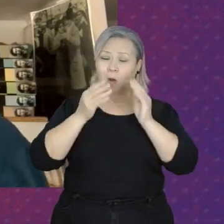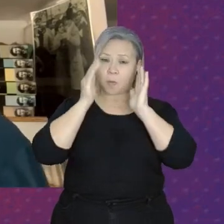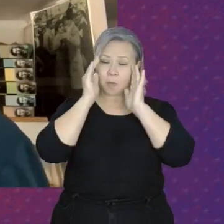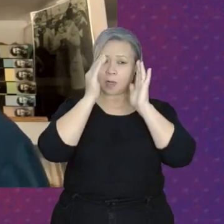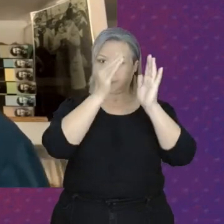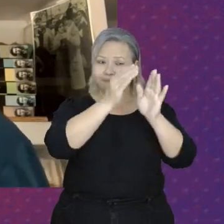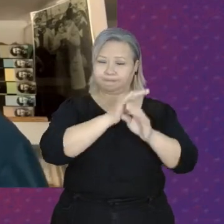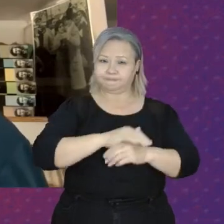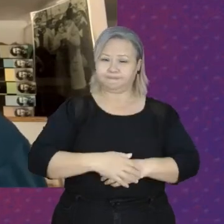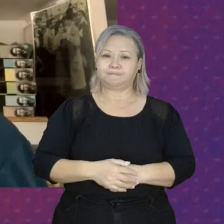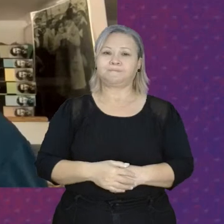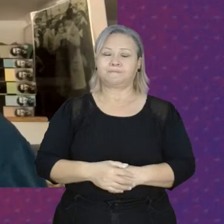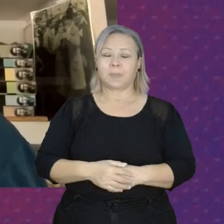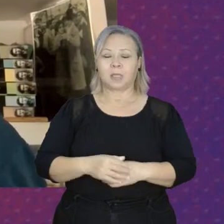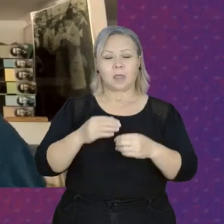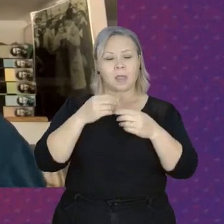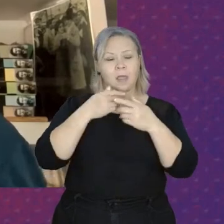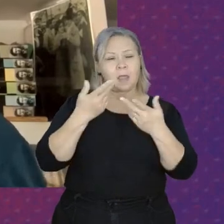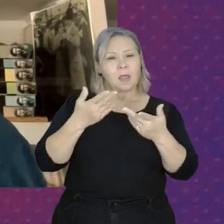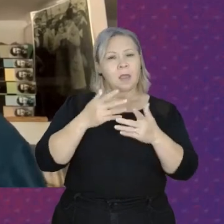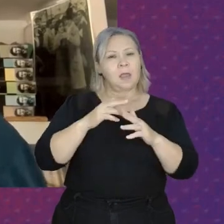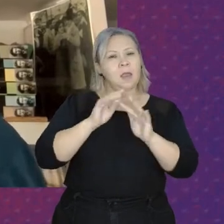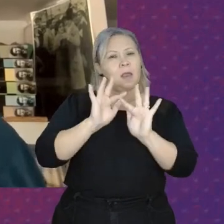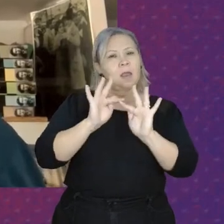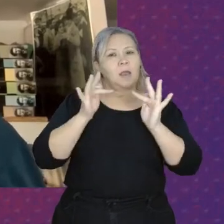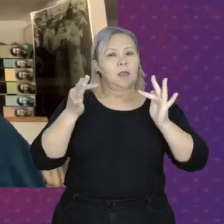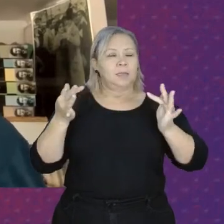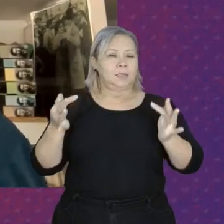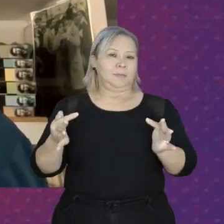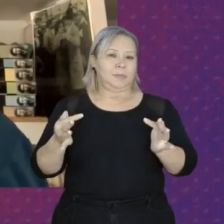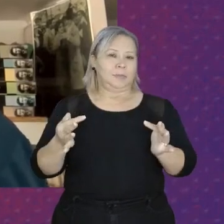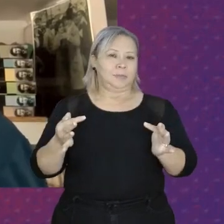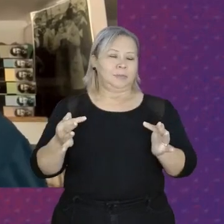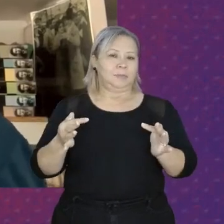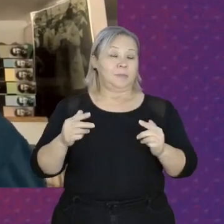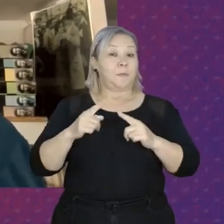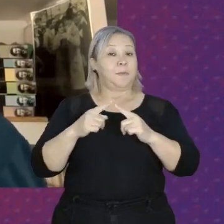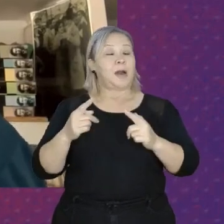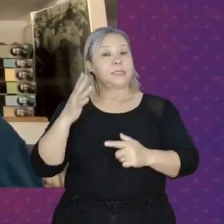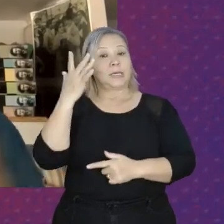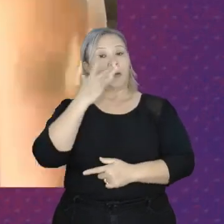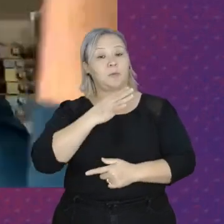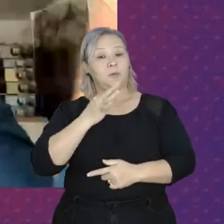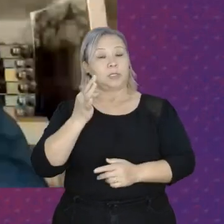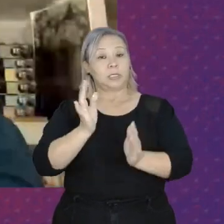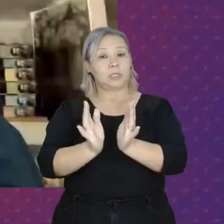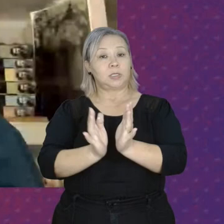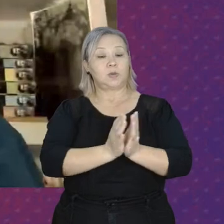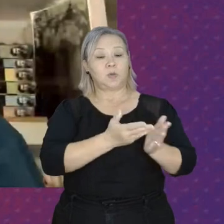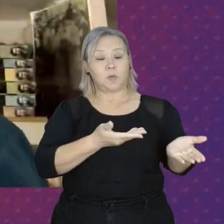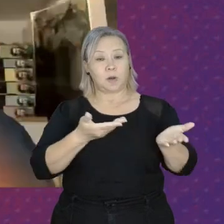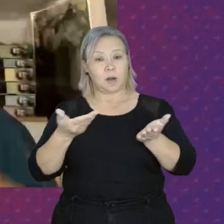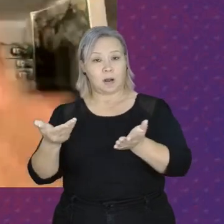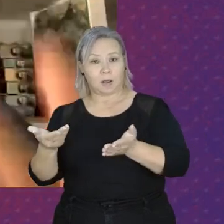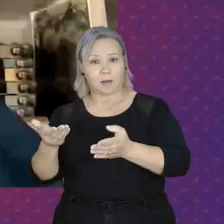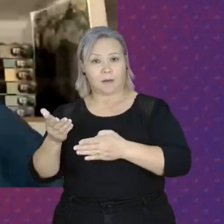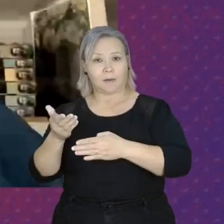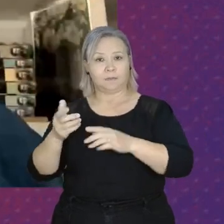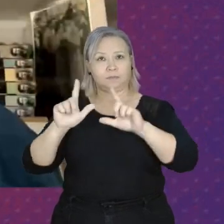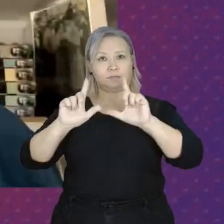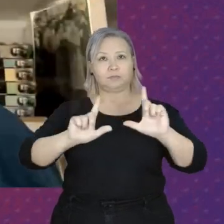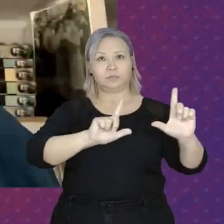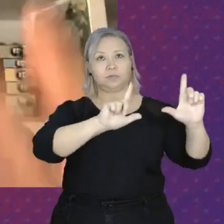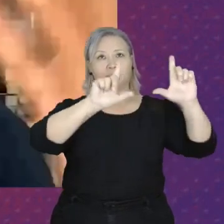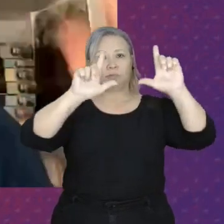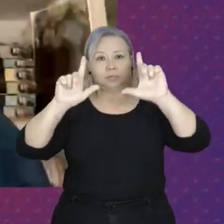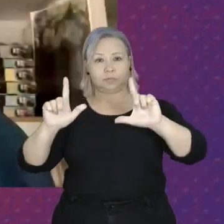respeito. É uma coisa muito simples, mas muito bonita. Essa equipe leva a tela do cinema, leva as